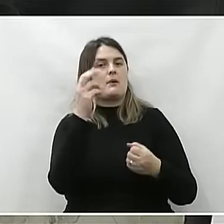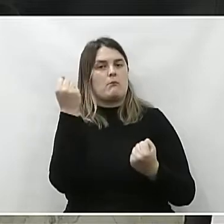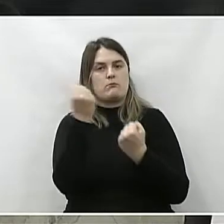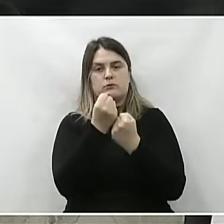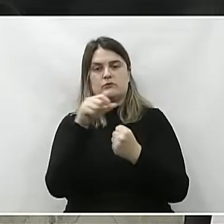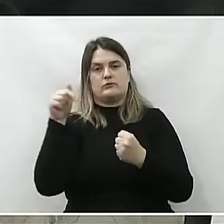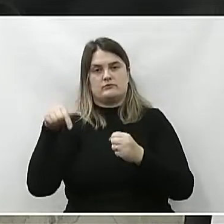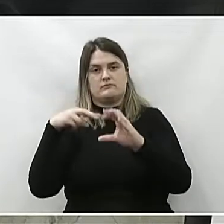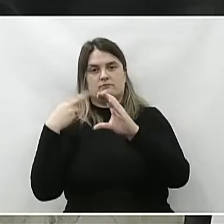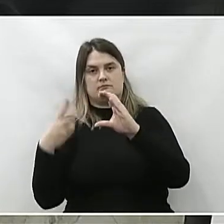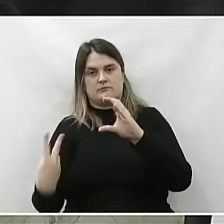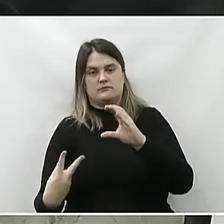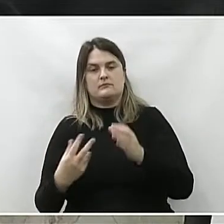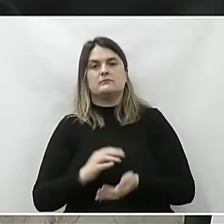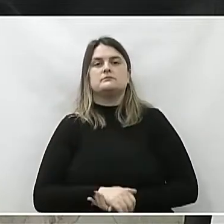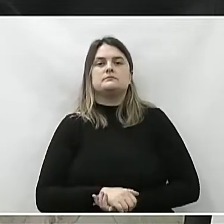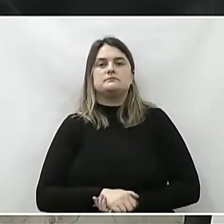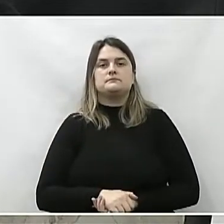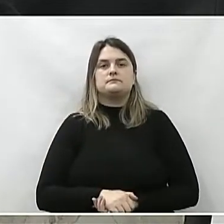Legislativo. Também,